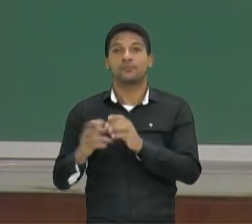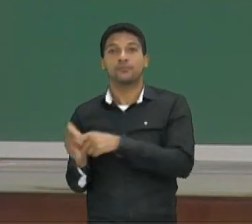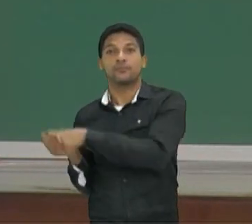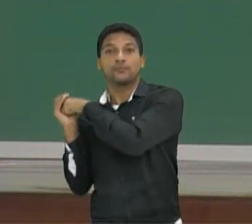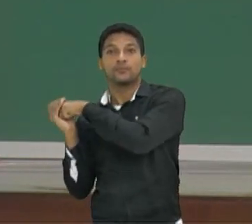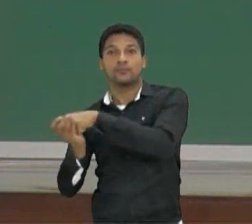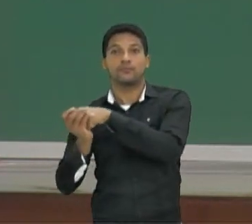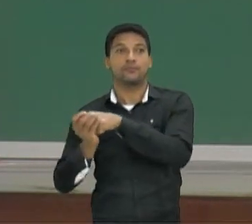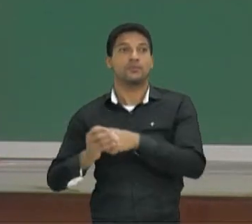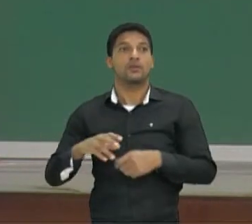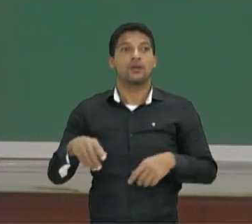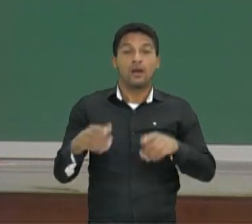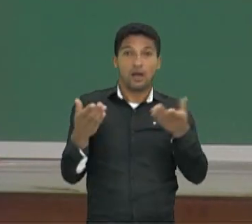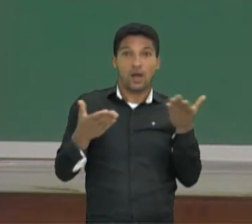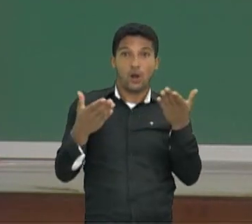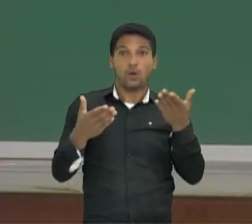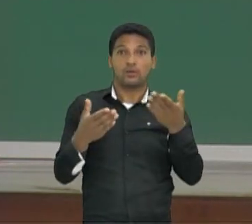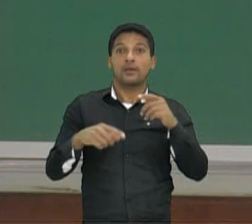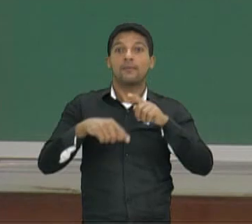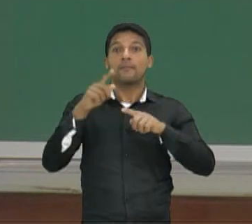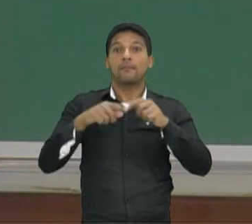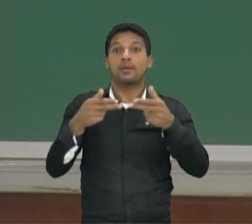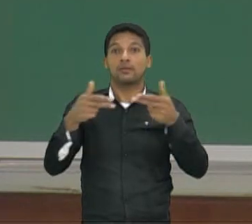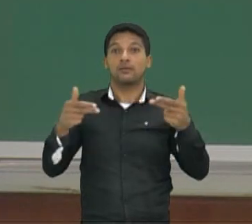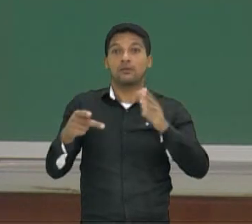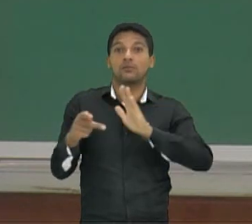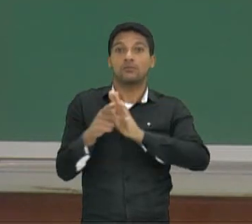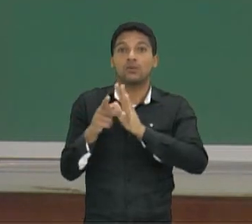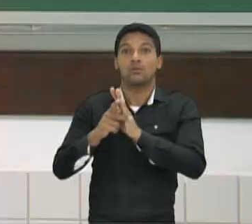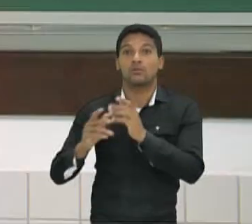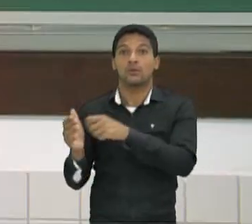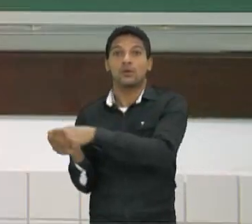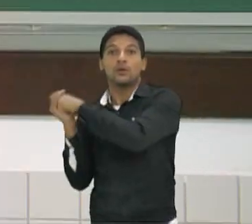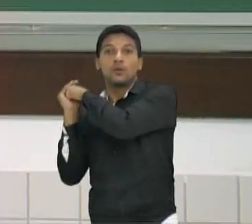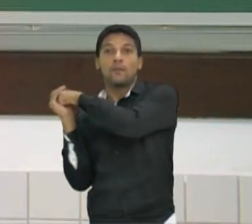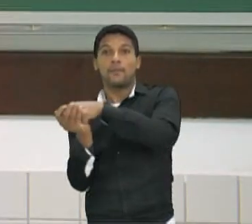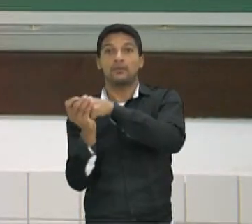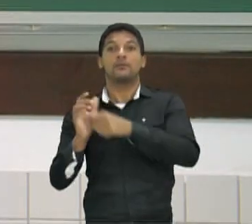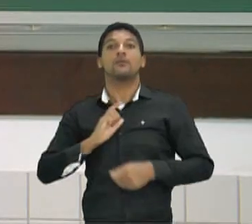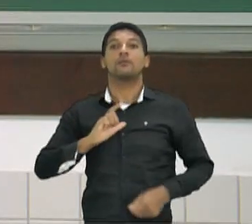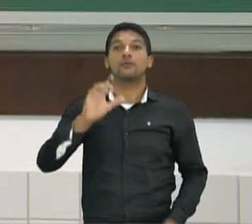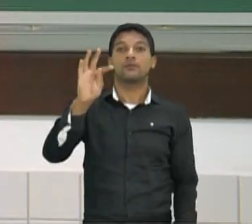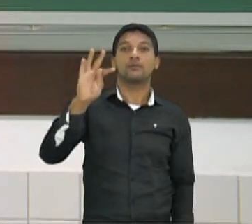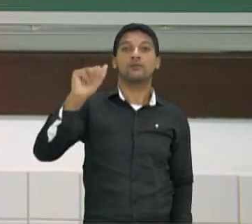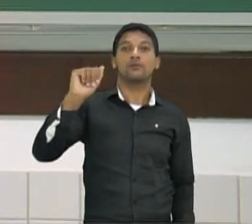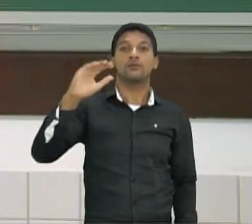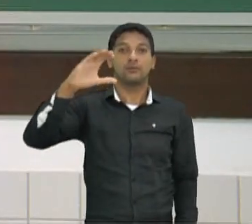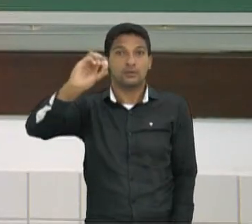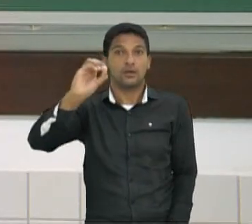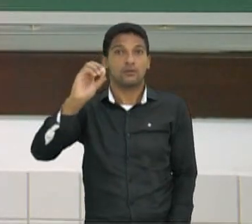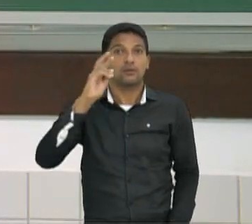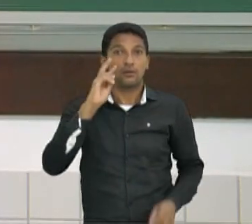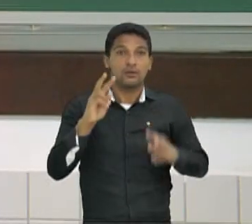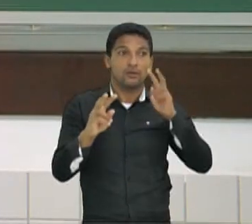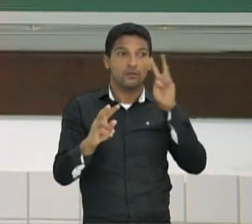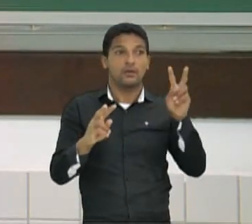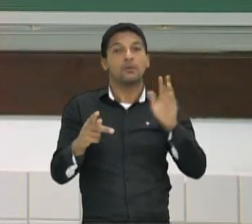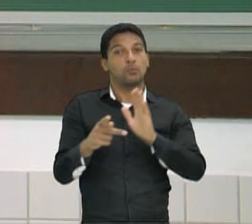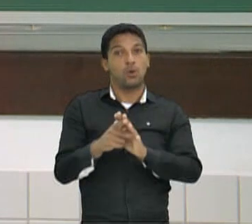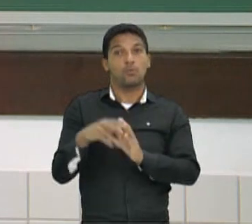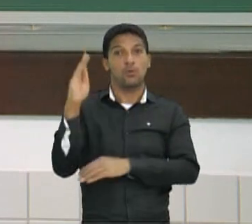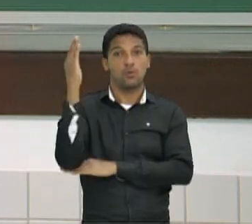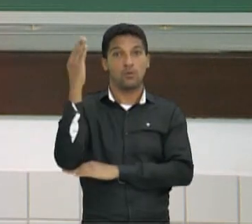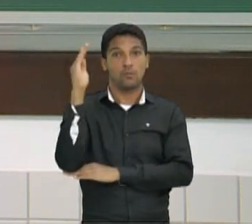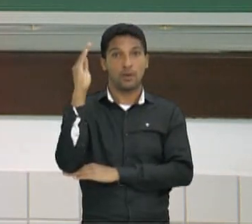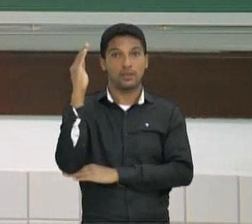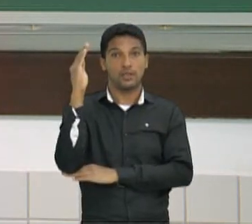bem tranquilos, bastante característicos, né? Então, nós temos o primeiro, que é o taco. Então, o taco de beisebol, ele é feito de madeira,